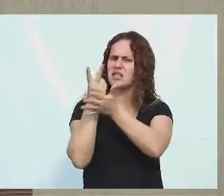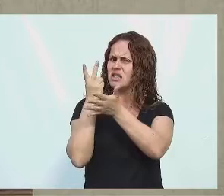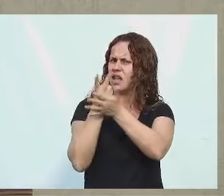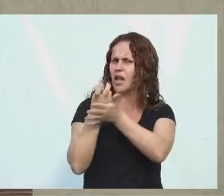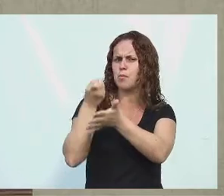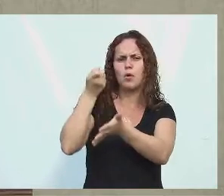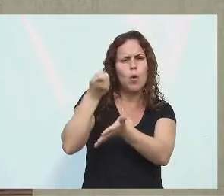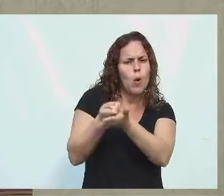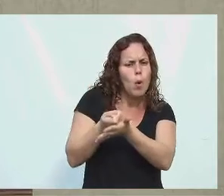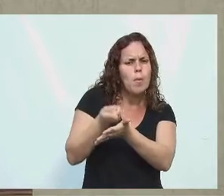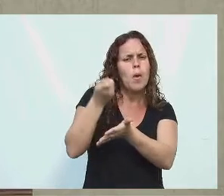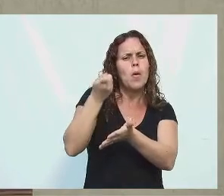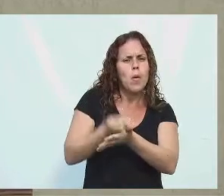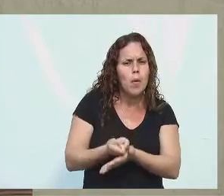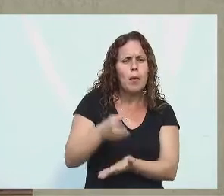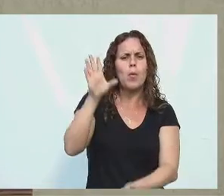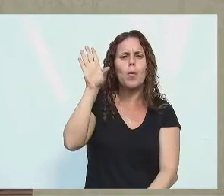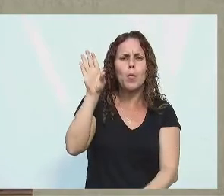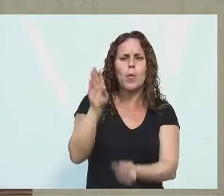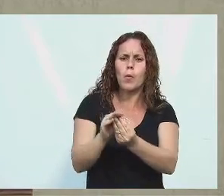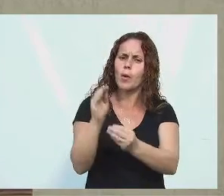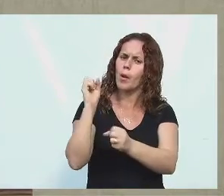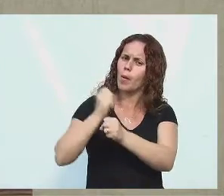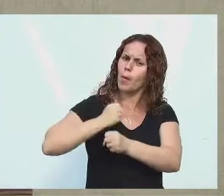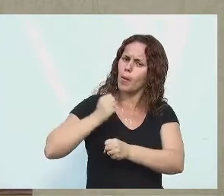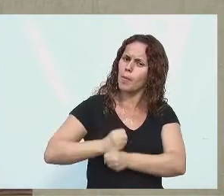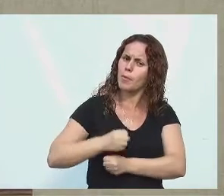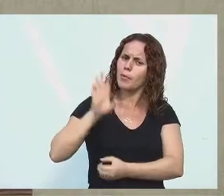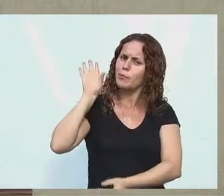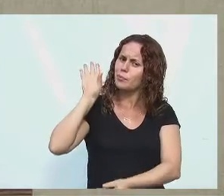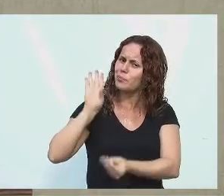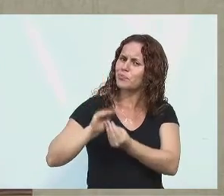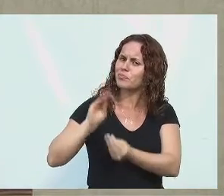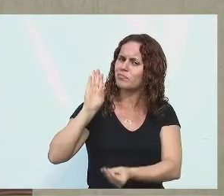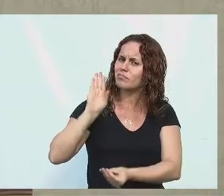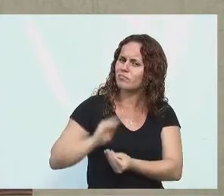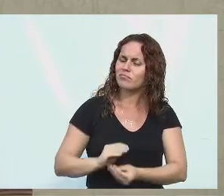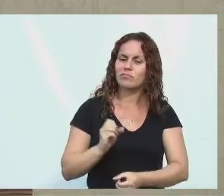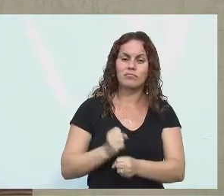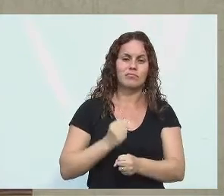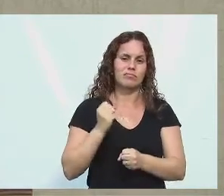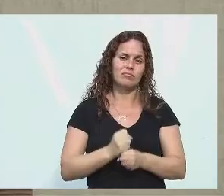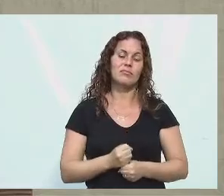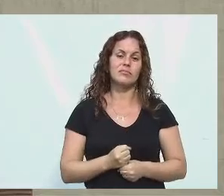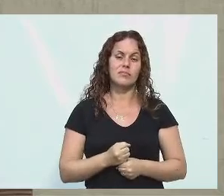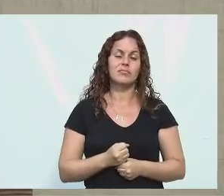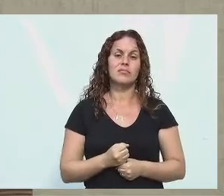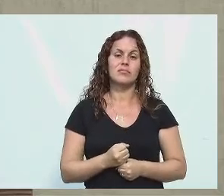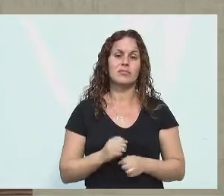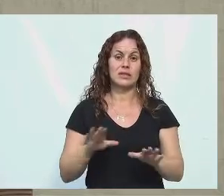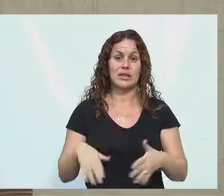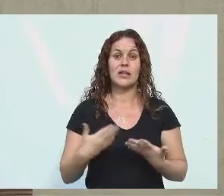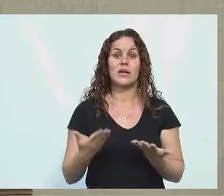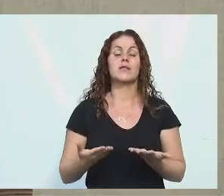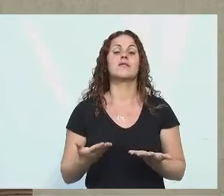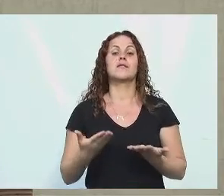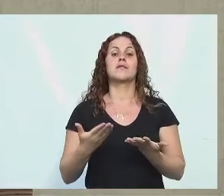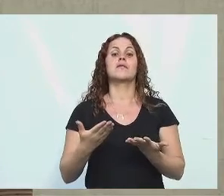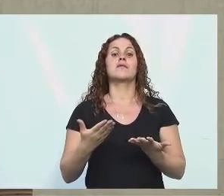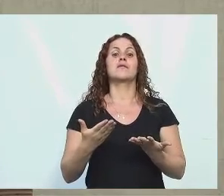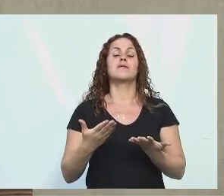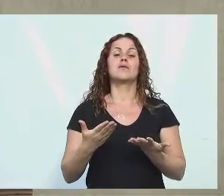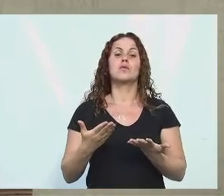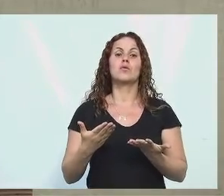que fizesse a conclusão daquela obra. E não custava nada ter feito. Ficaram segurando obras e obras e